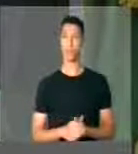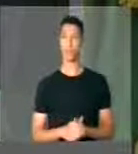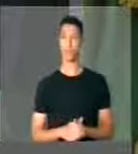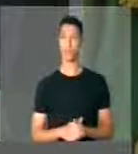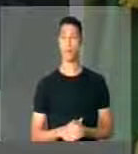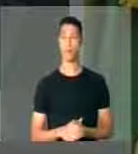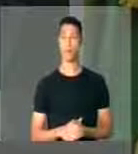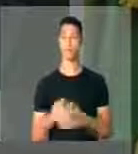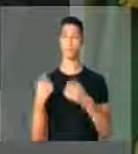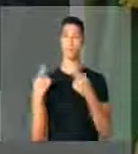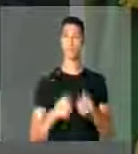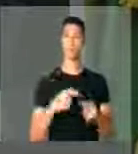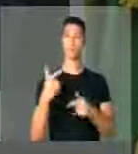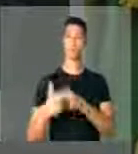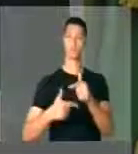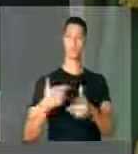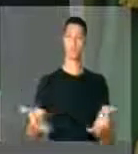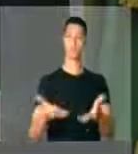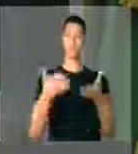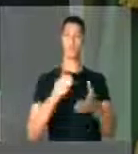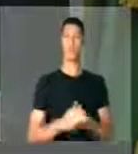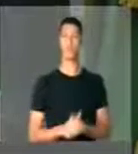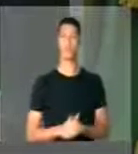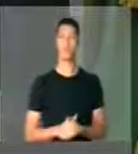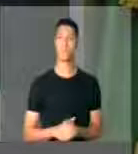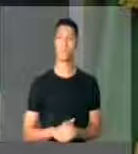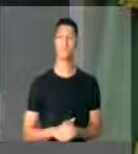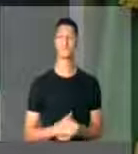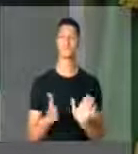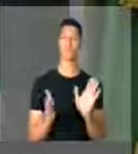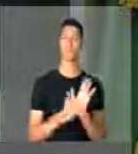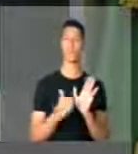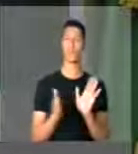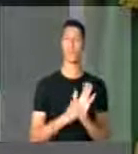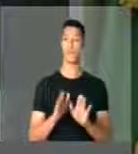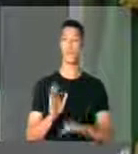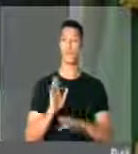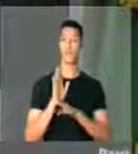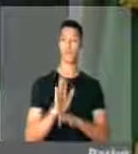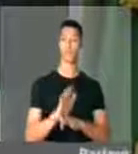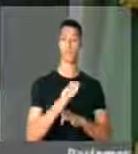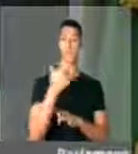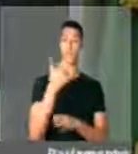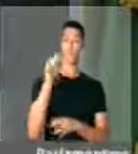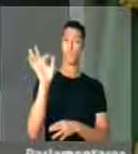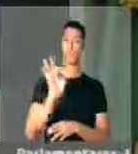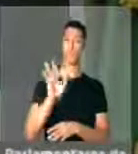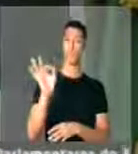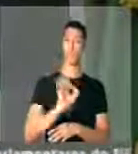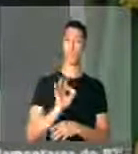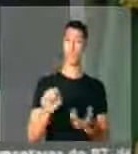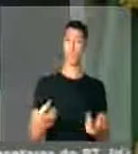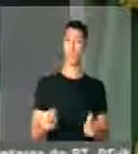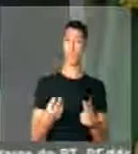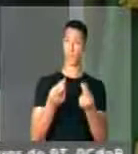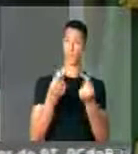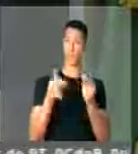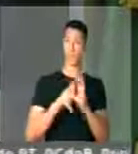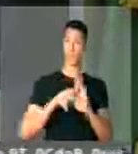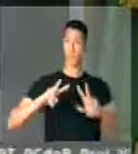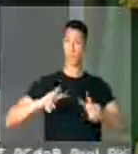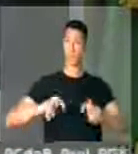na medidas. plenitude da atividade. E propõe contribuir com 2% do lucro líquido